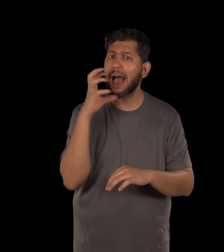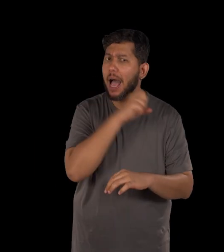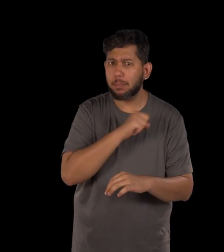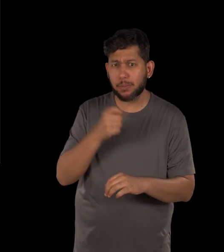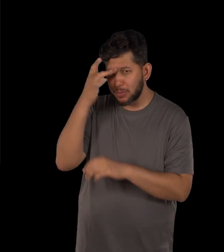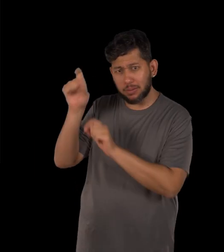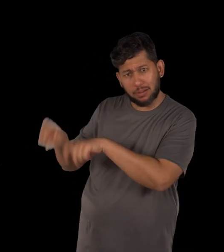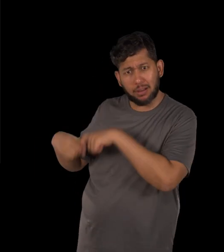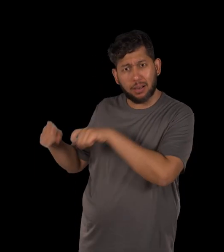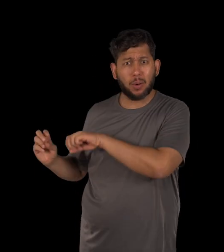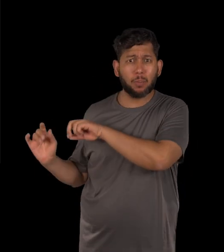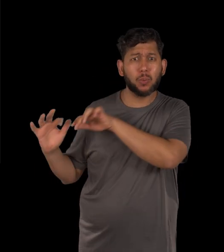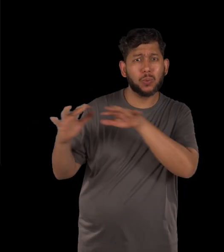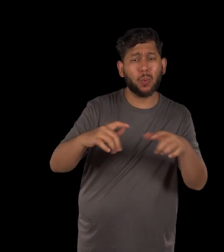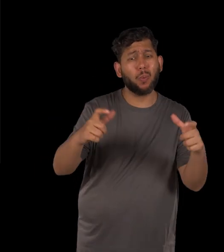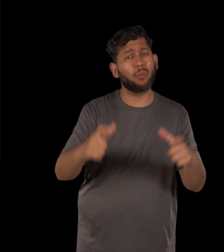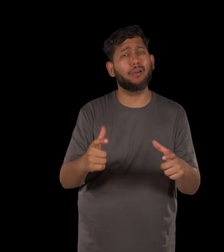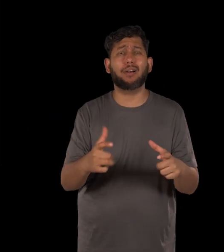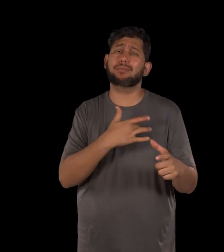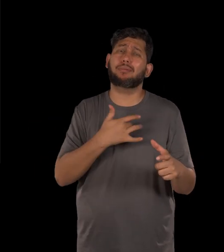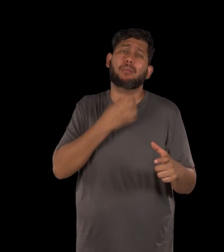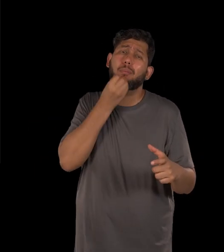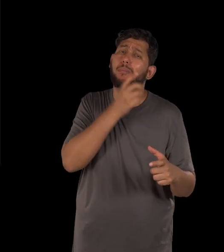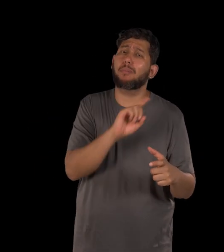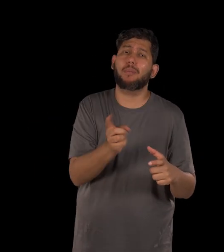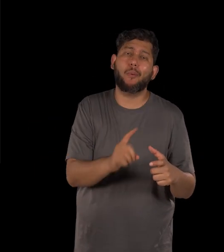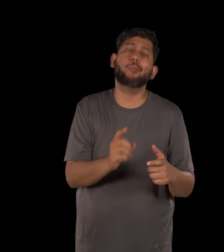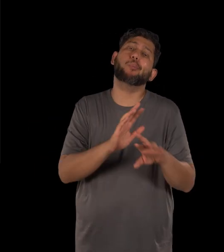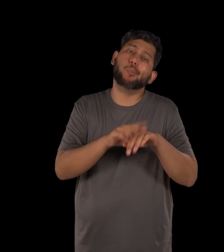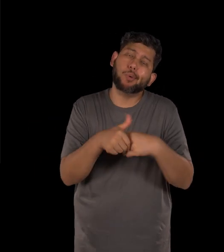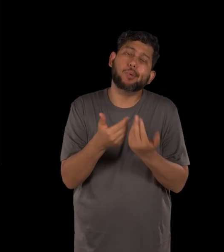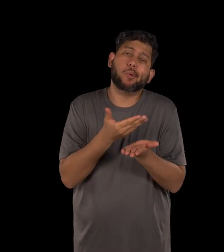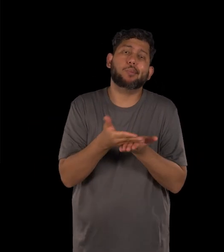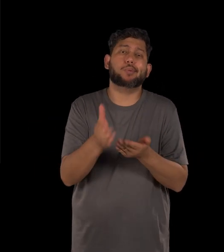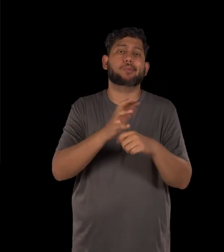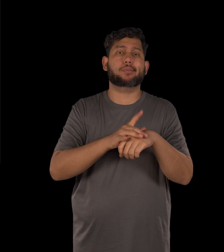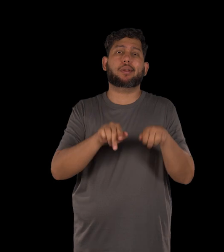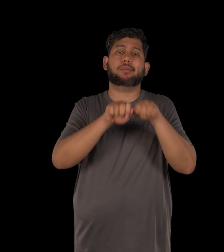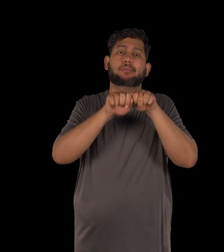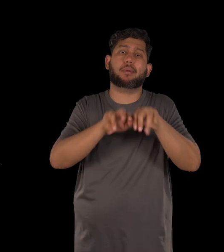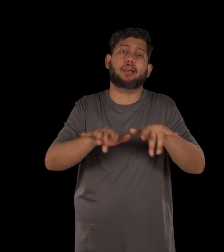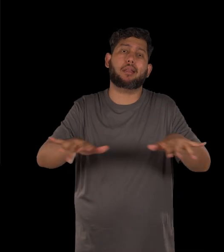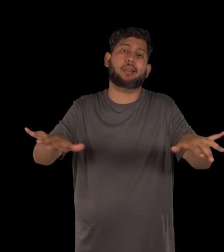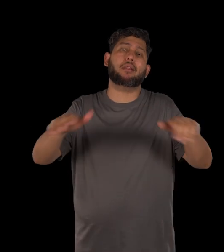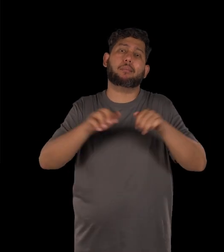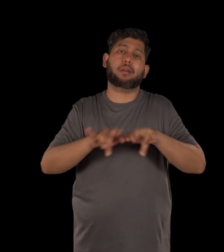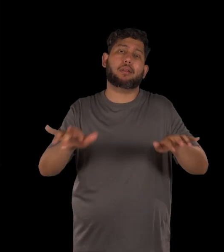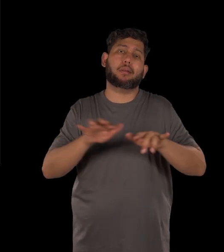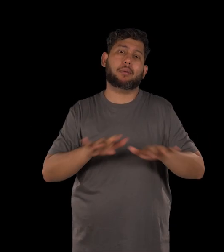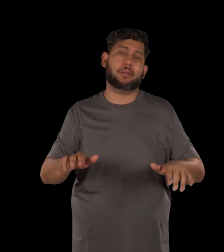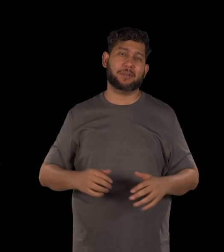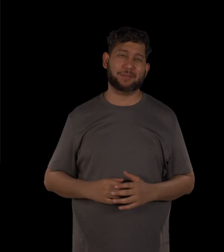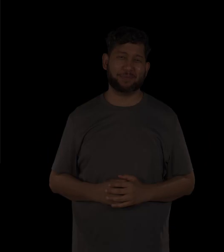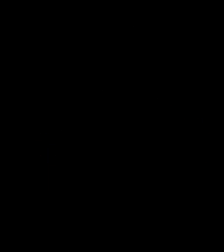das cidades e as condições insalubres foram as principais causas de muitas epidemias recorrentes.